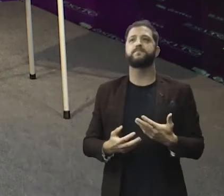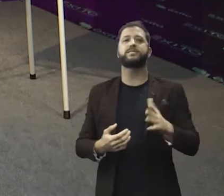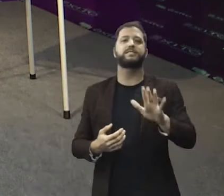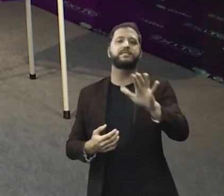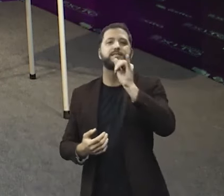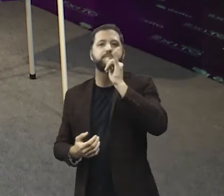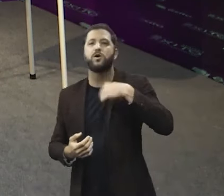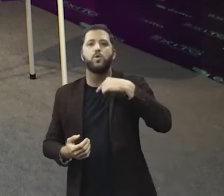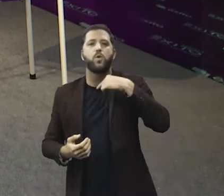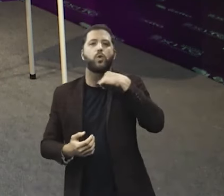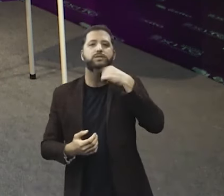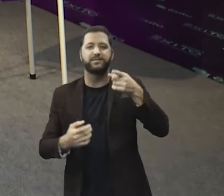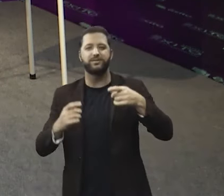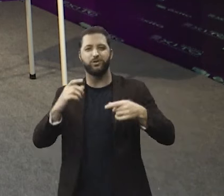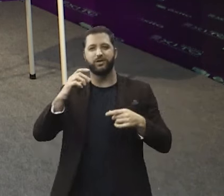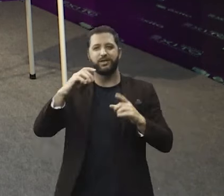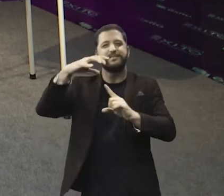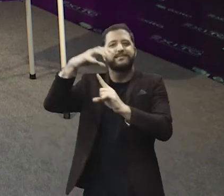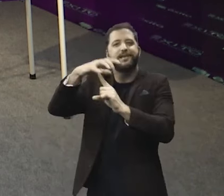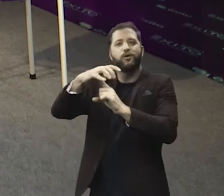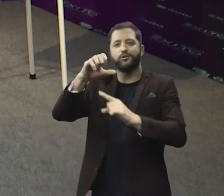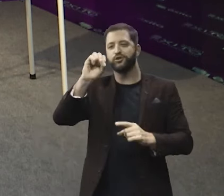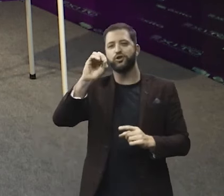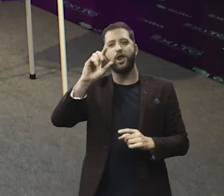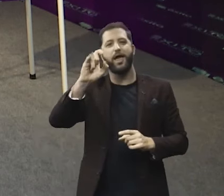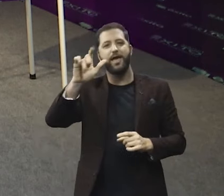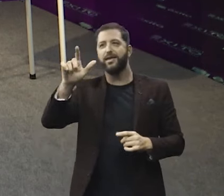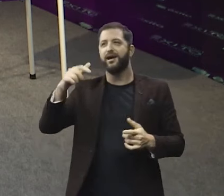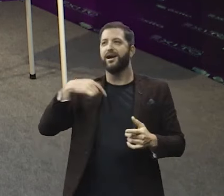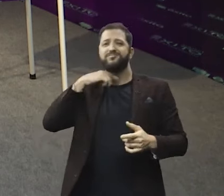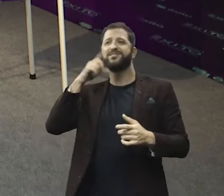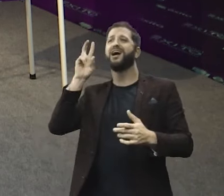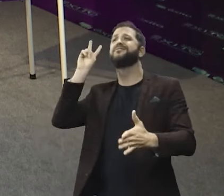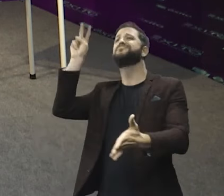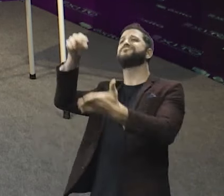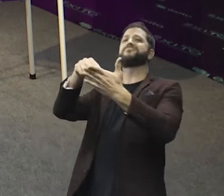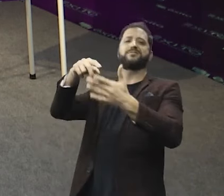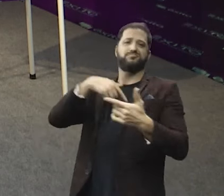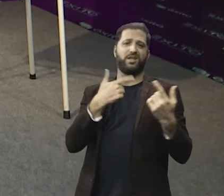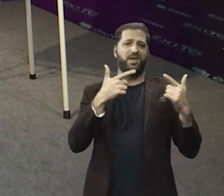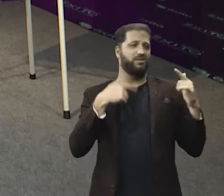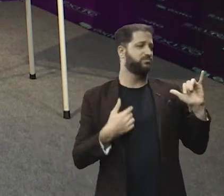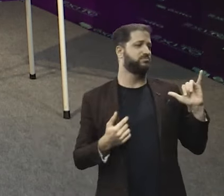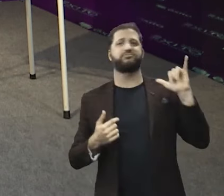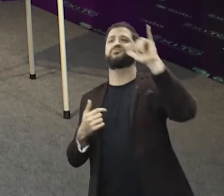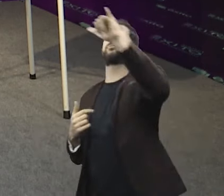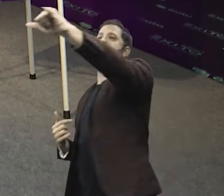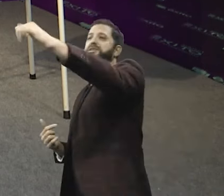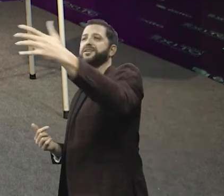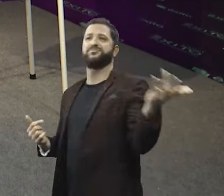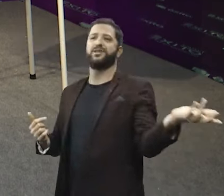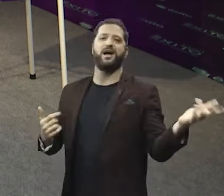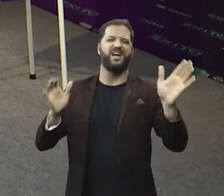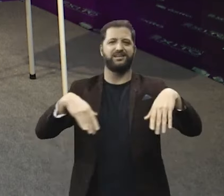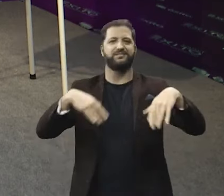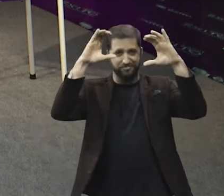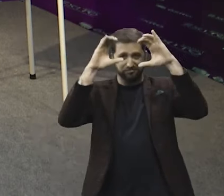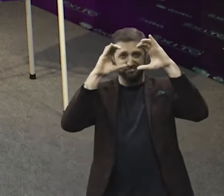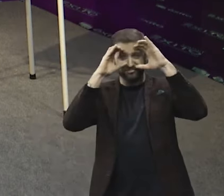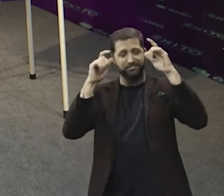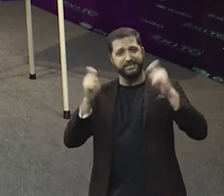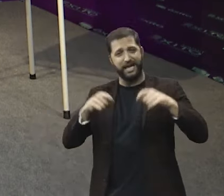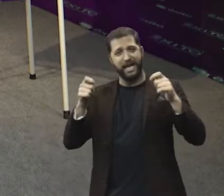Solé e eu vou tipo eu tô aqui no Brasil não tem o Meu jatinho eu vou eu vou para Paris eu vou para para onde for